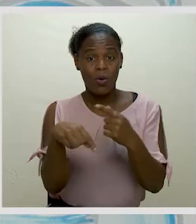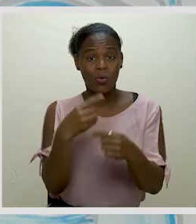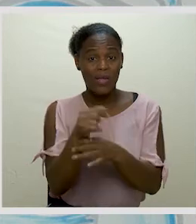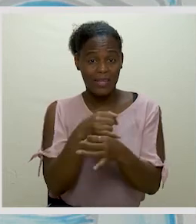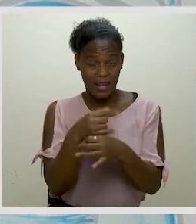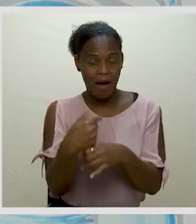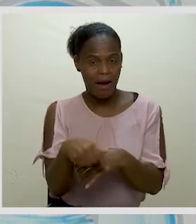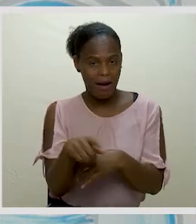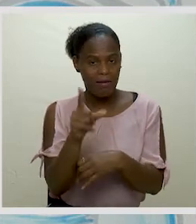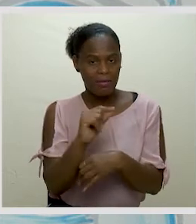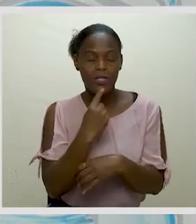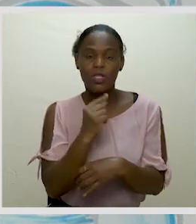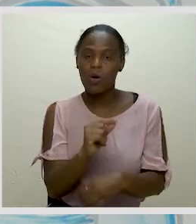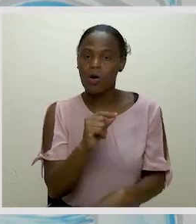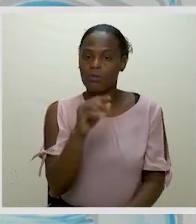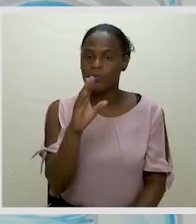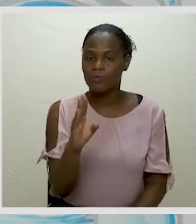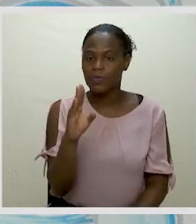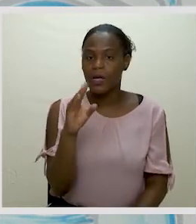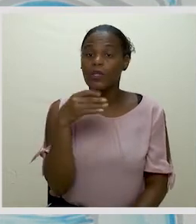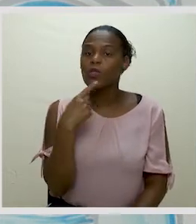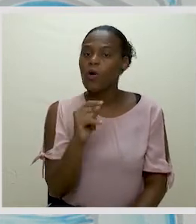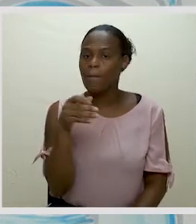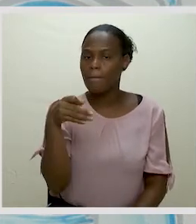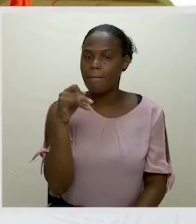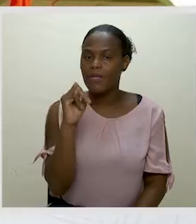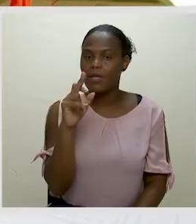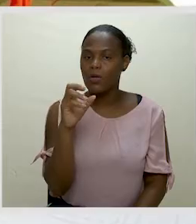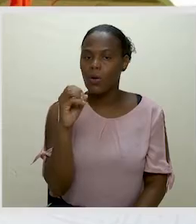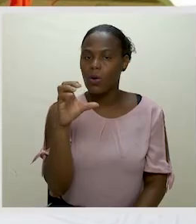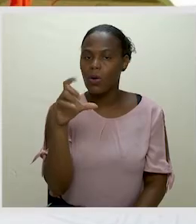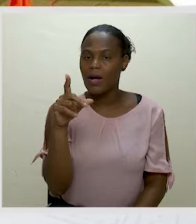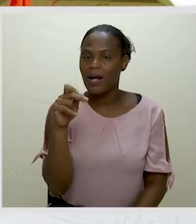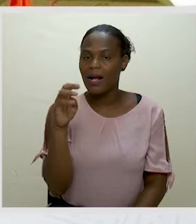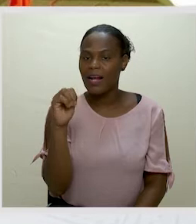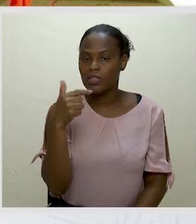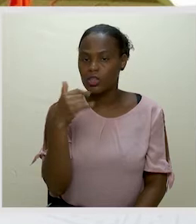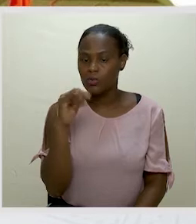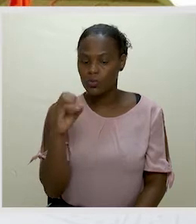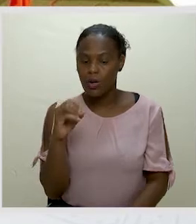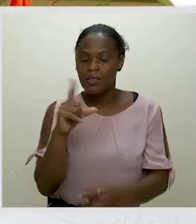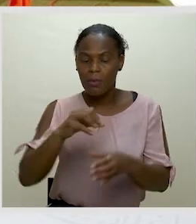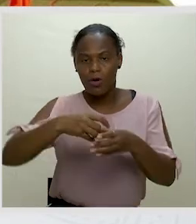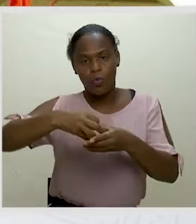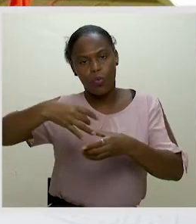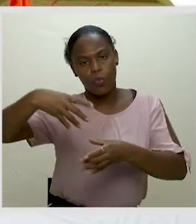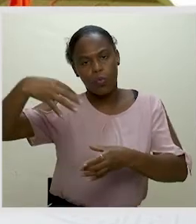jorra, são então chamados de piroclastos. Ainda podem ver lá fumos